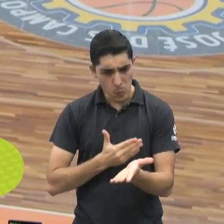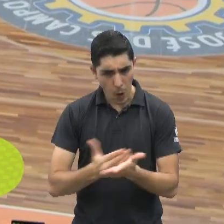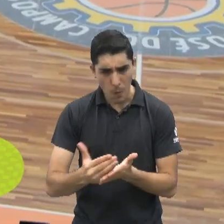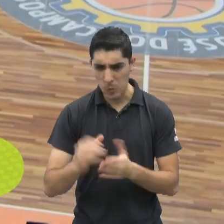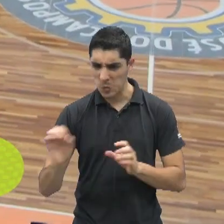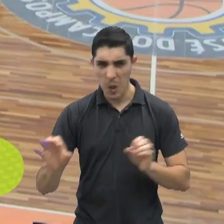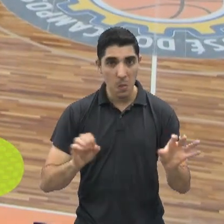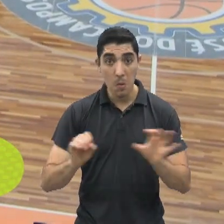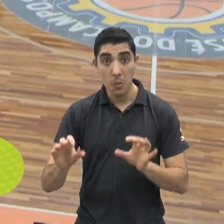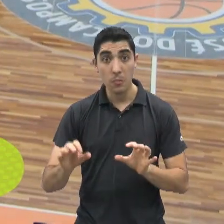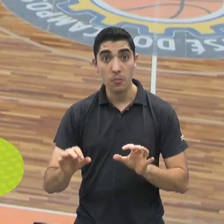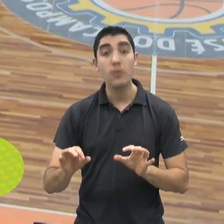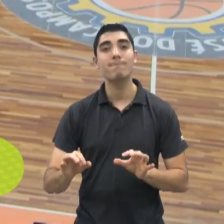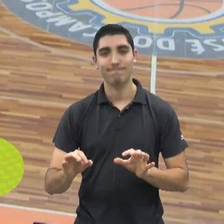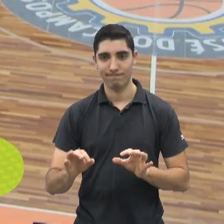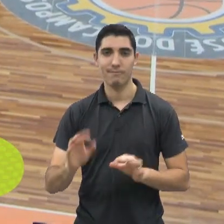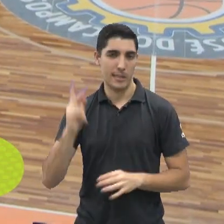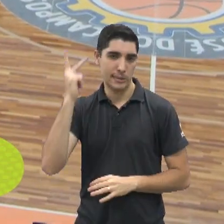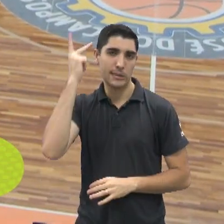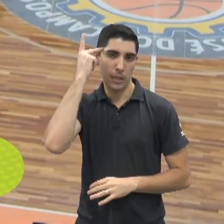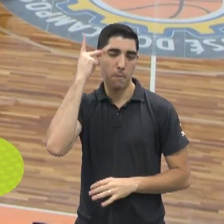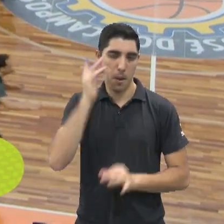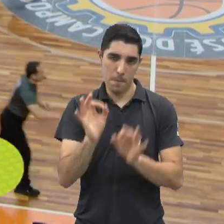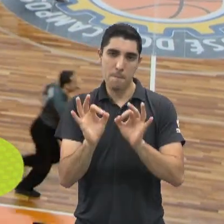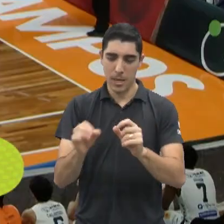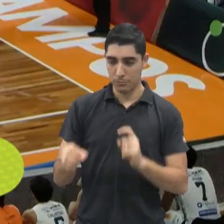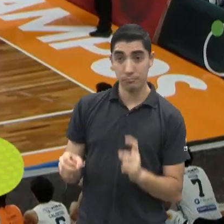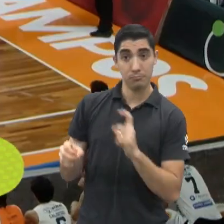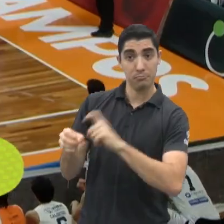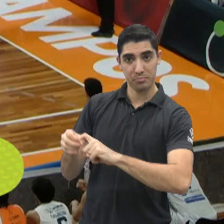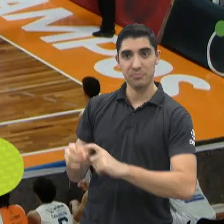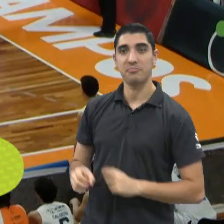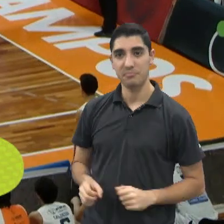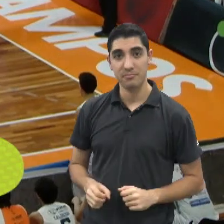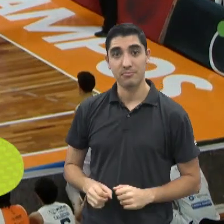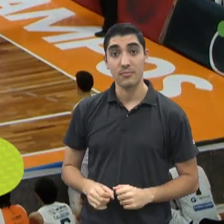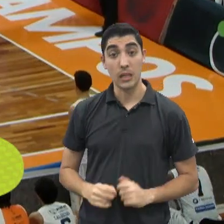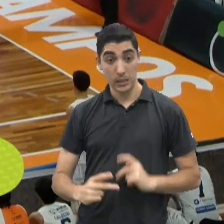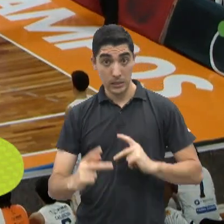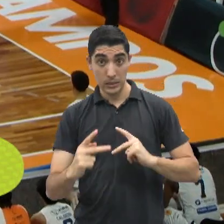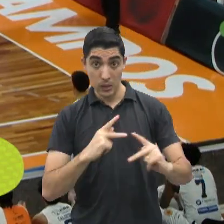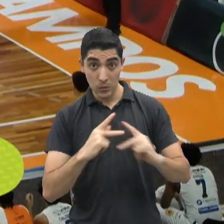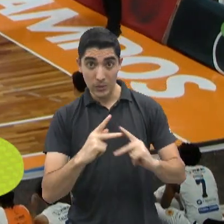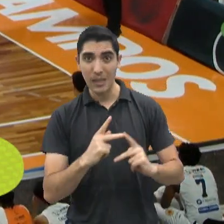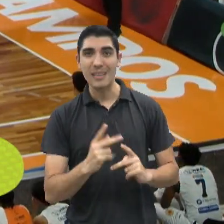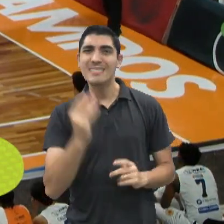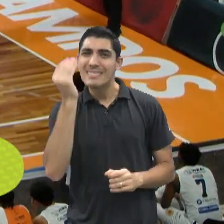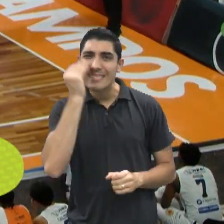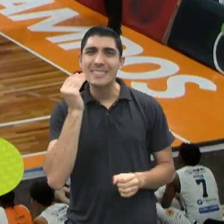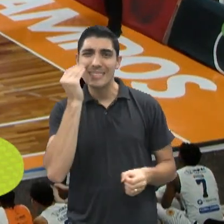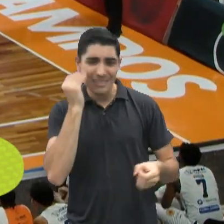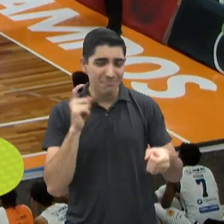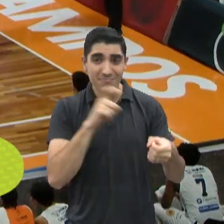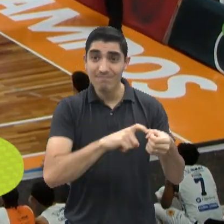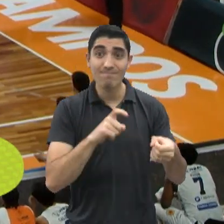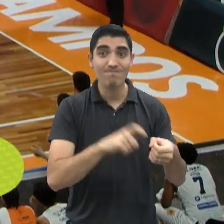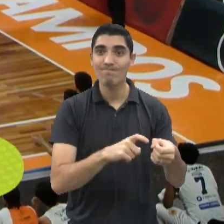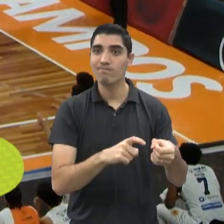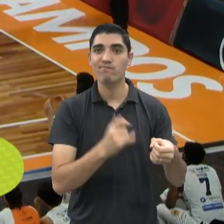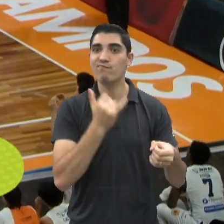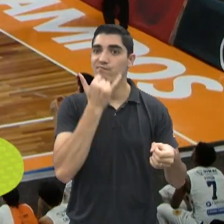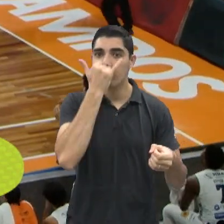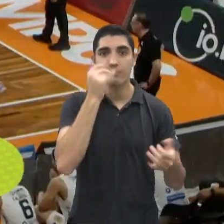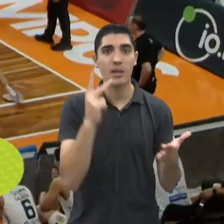equipe da capital que inaugurou o placar com Faverani. Os donos da casa pareciam nervosos e erravam